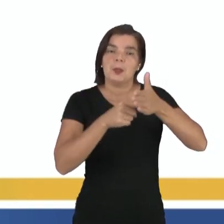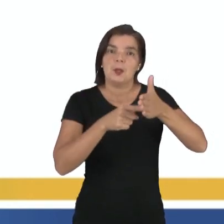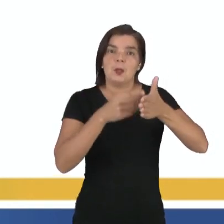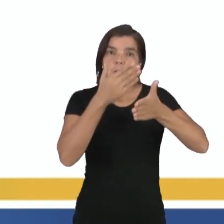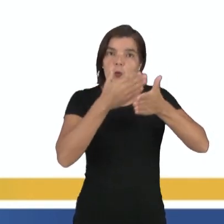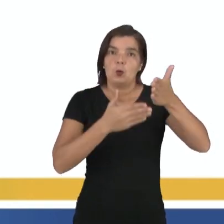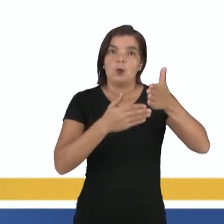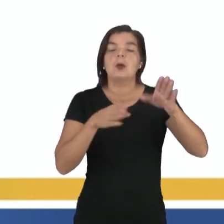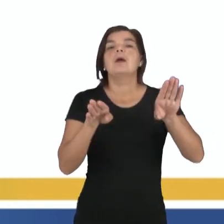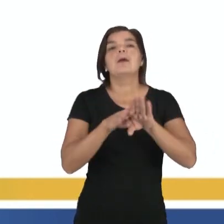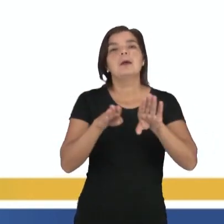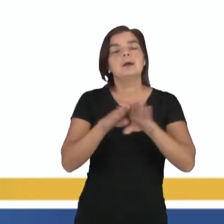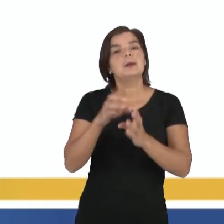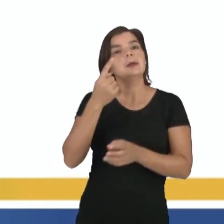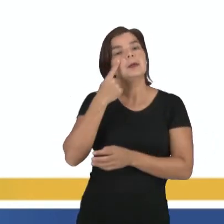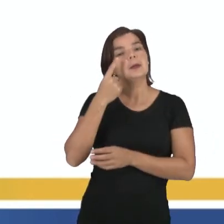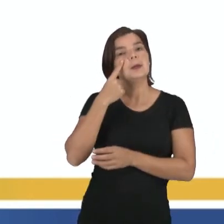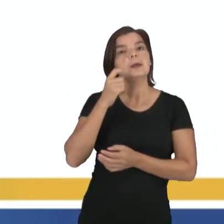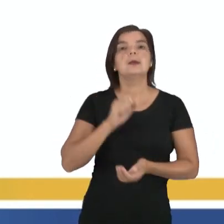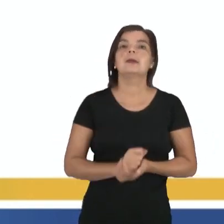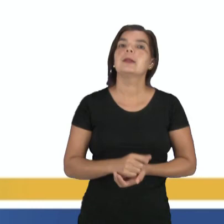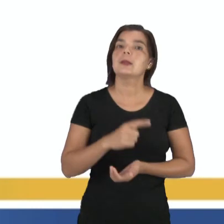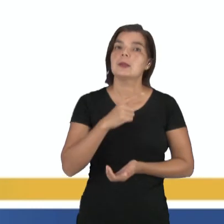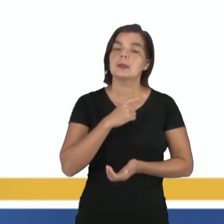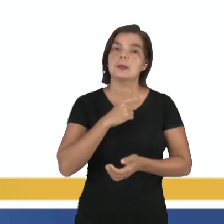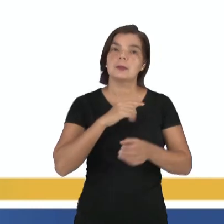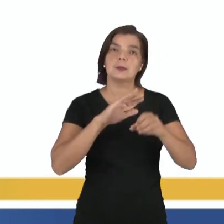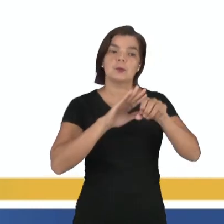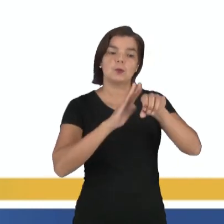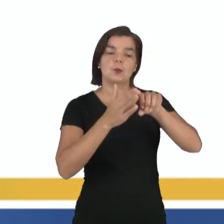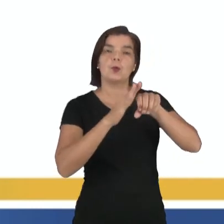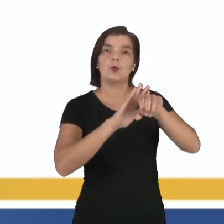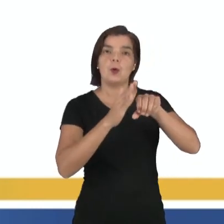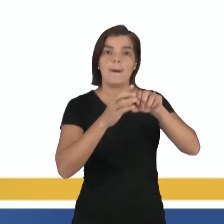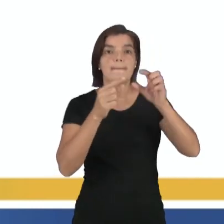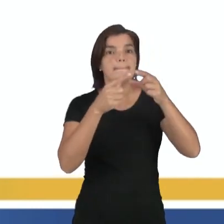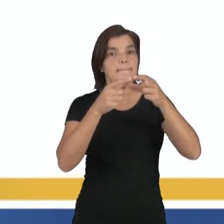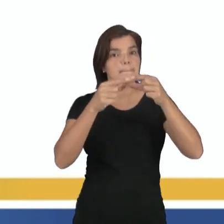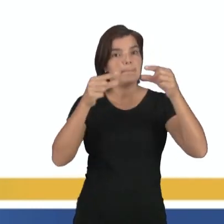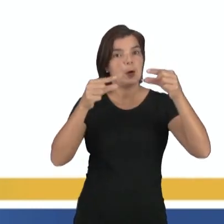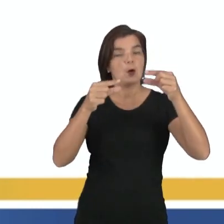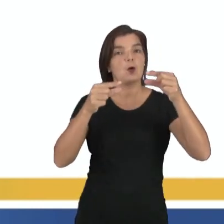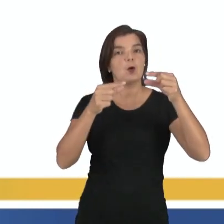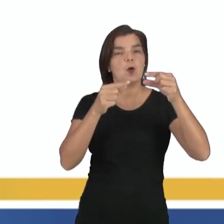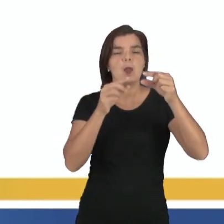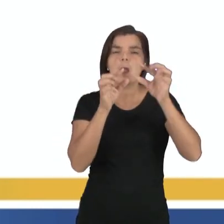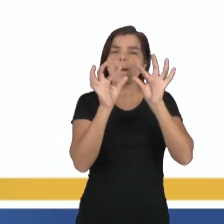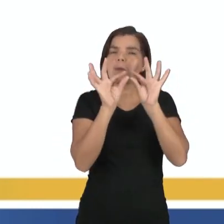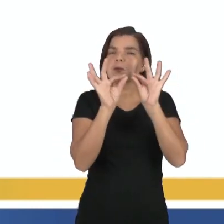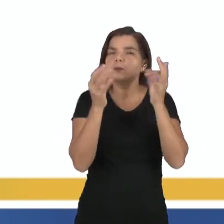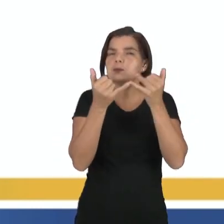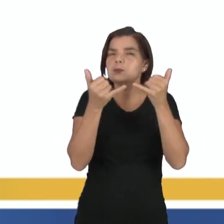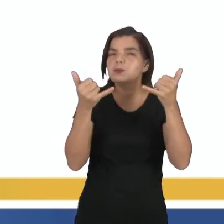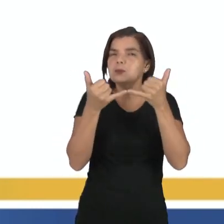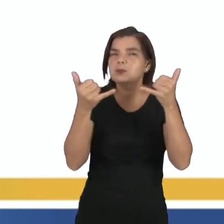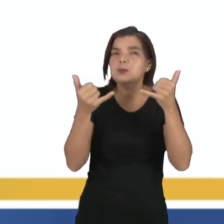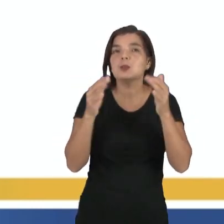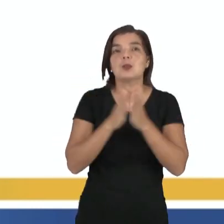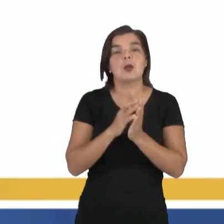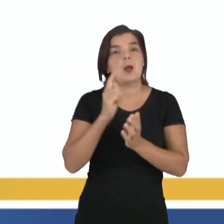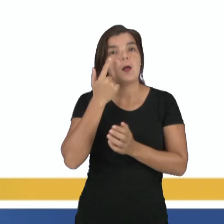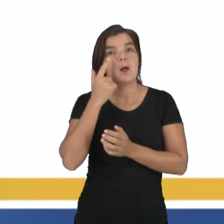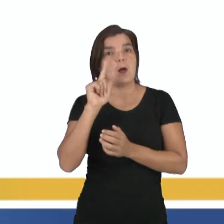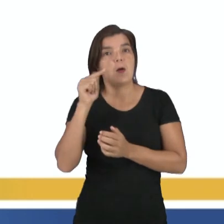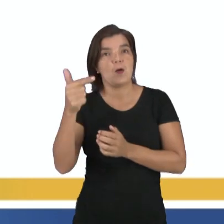meio, em umas tu verificar, ela tem as bordas com espessura maior e no meio da lente é fininho, isso na divergente. E